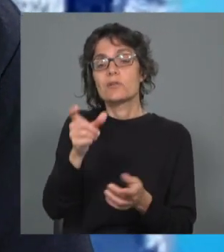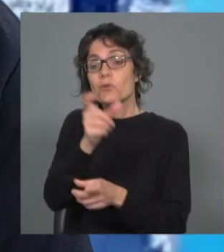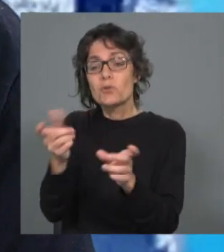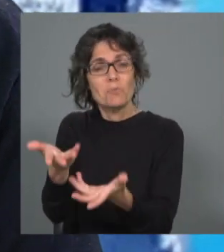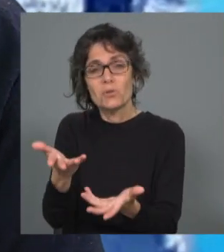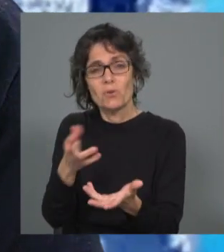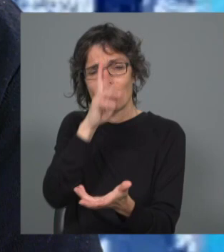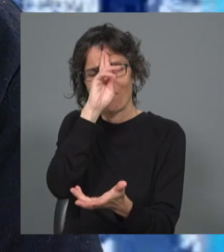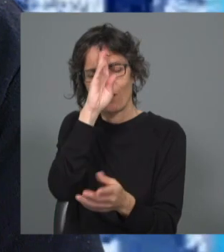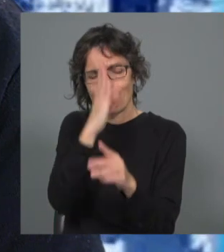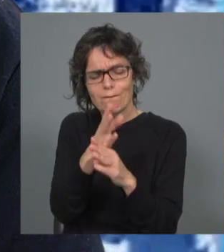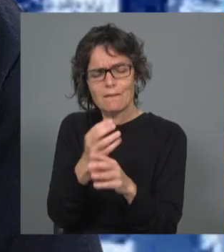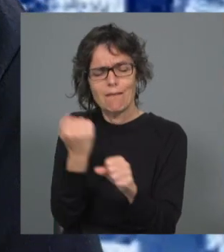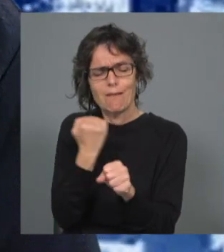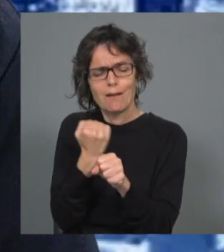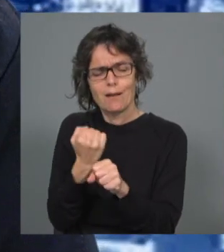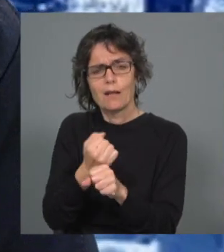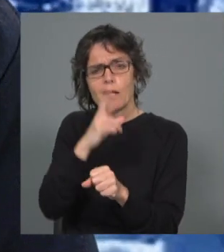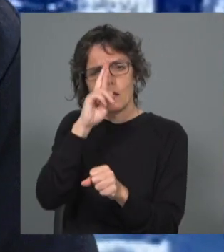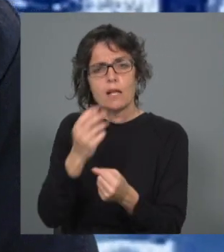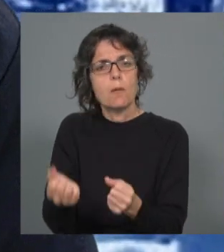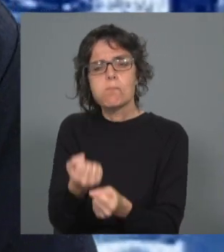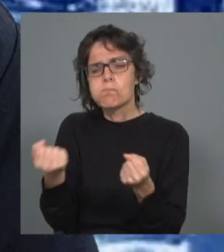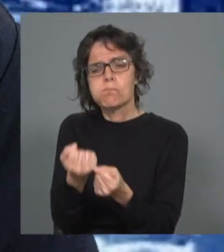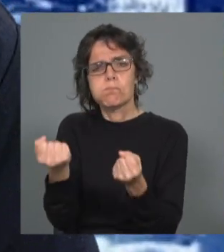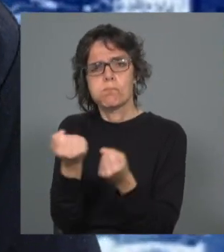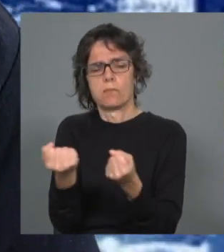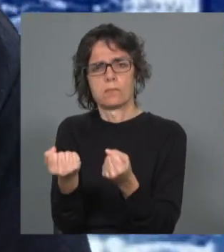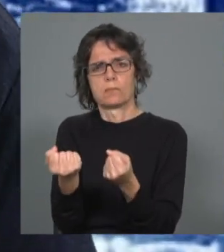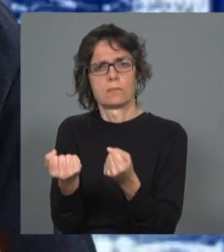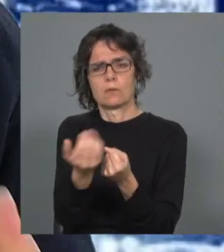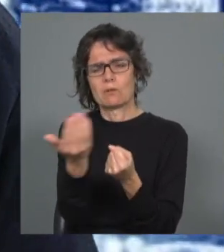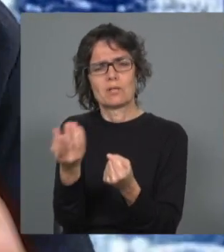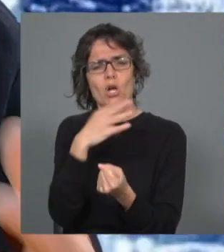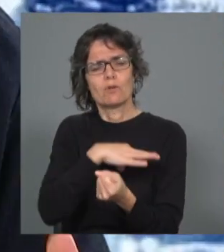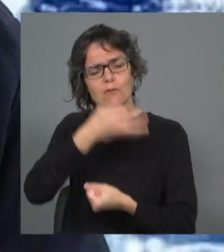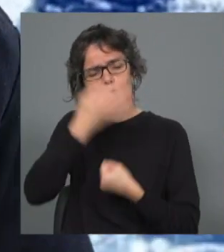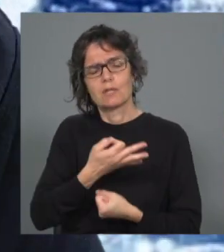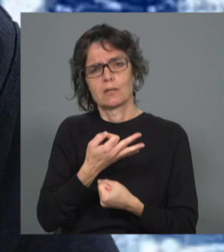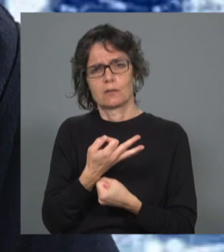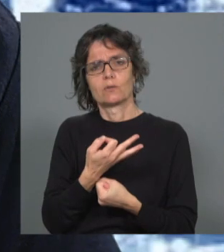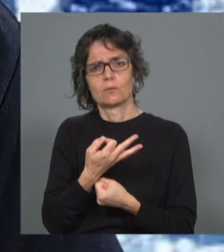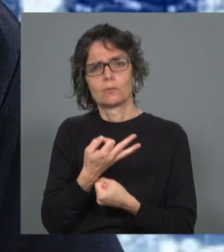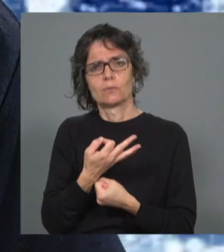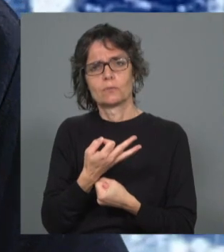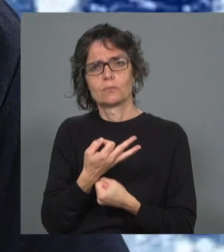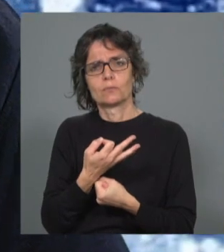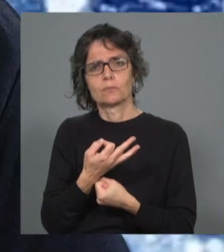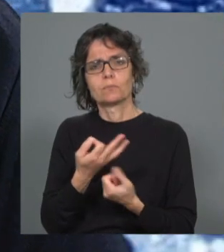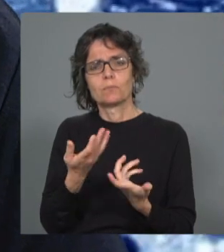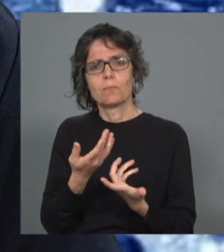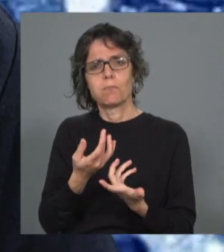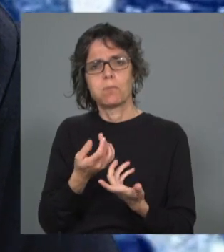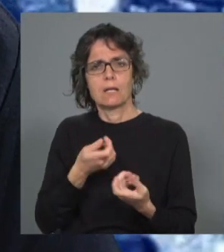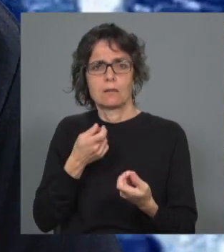por todos os meios para trabalhar e mesmo assim não conseguem ter um rendimento digno para acompanhar as necessidades